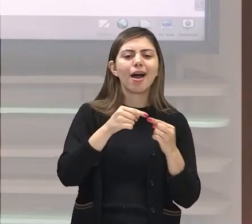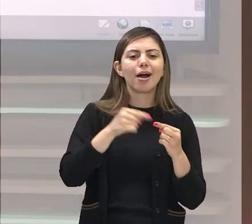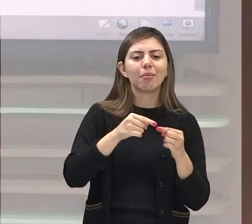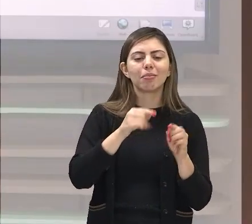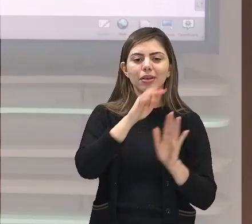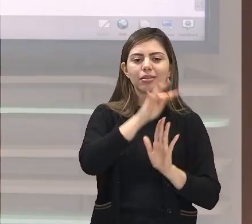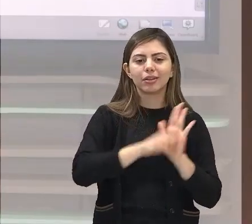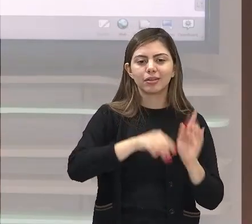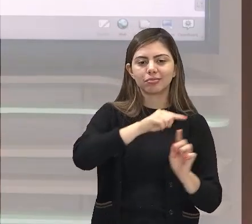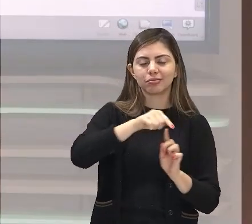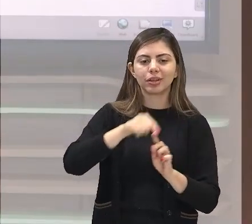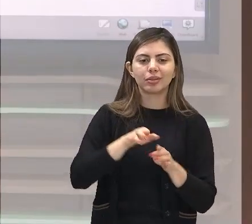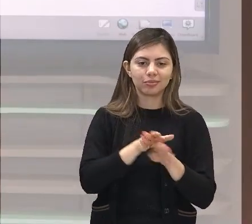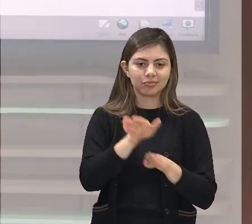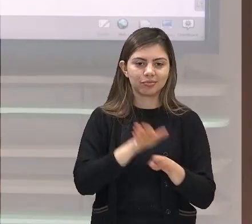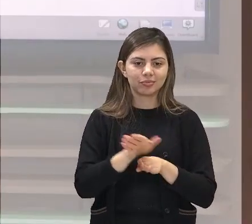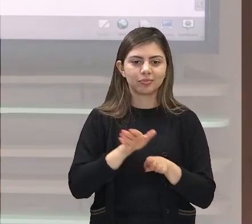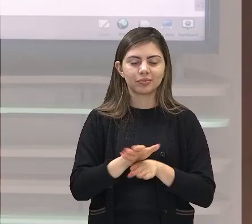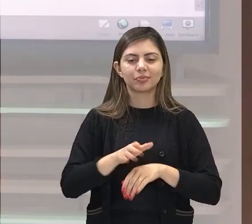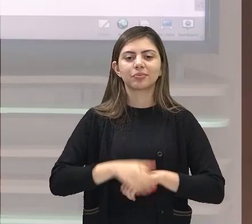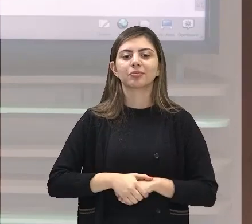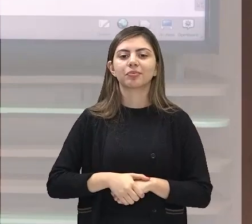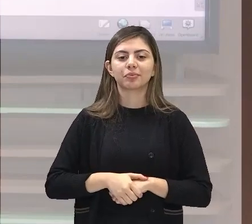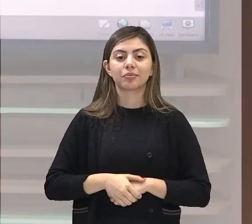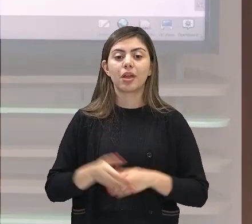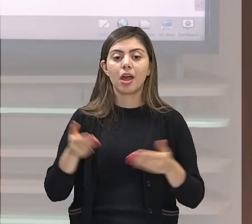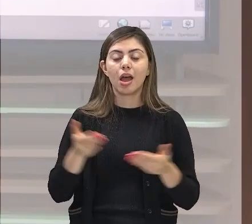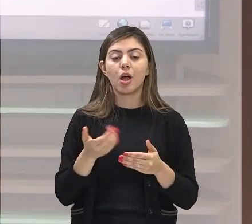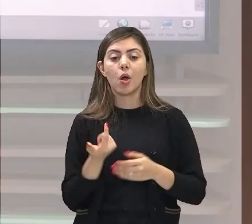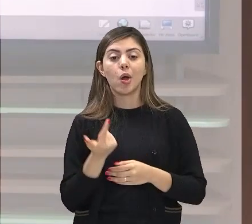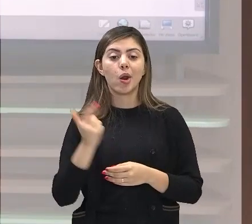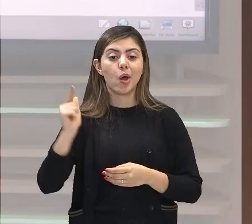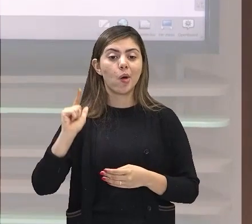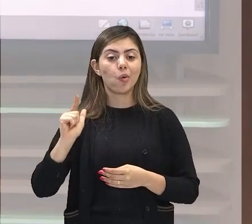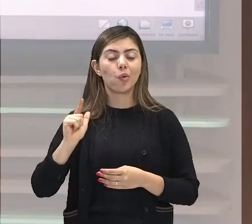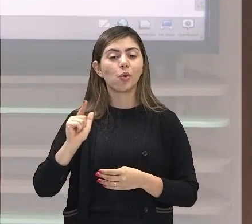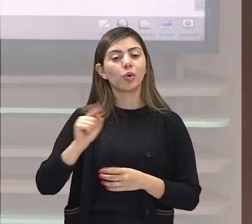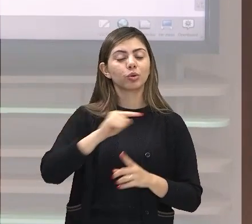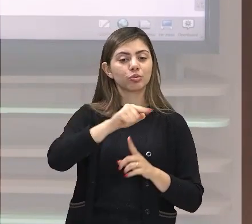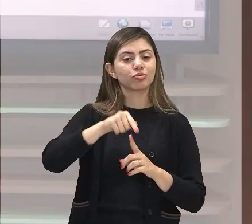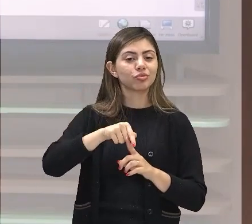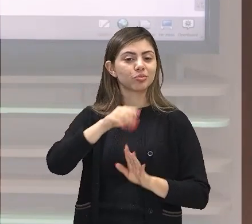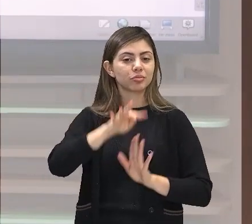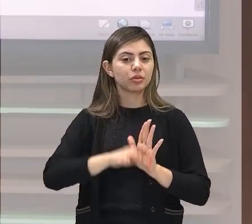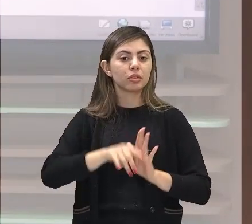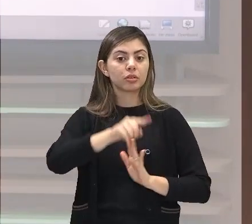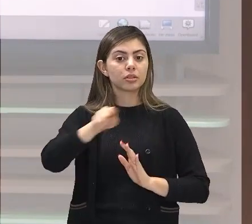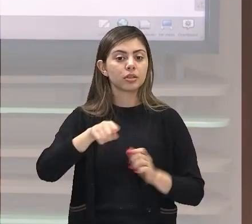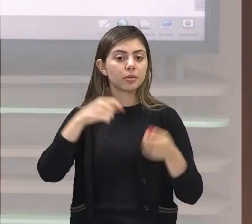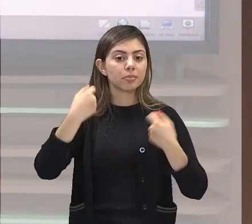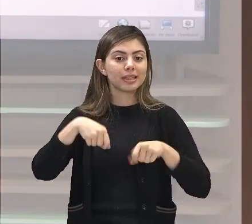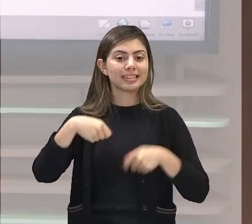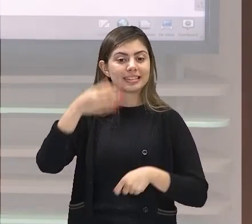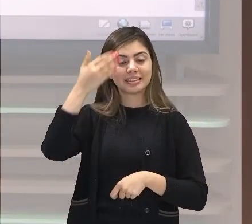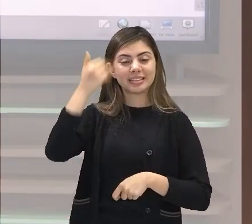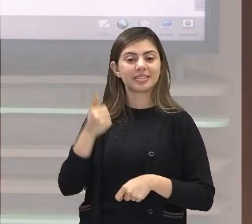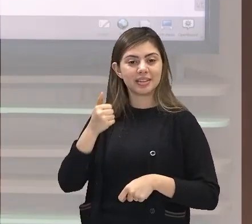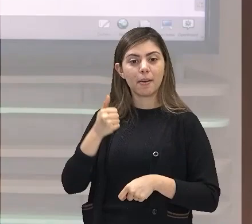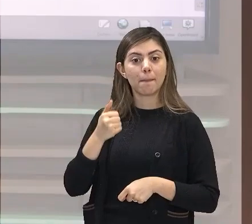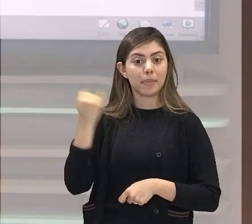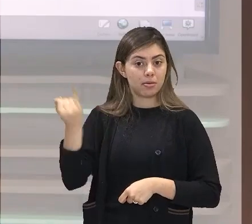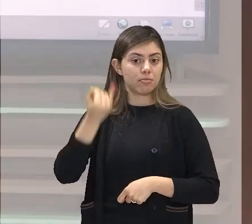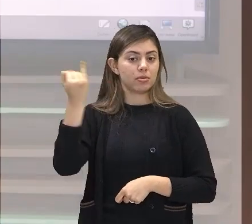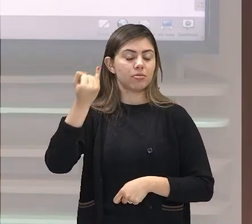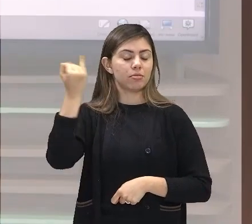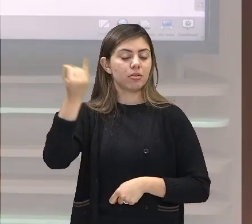Agora vamos para outra tipologia textual, essa que você vai precisar dominar muito para seguir seus estudos na